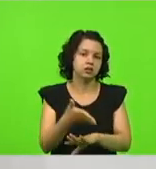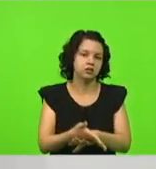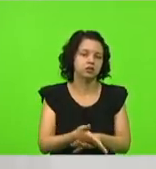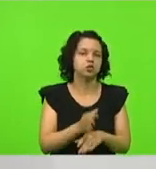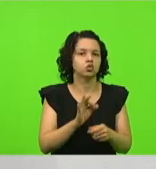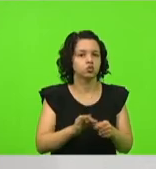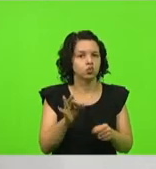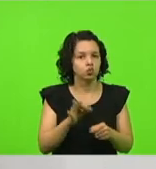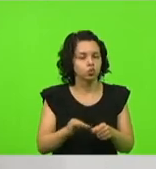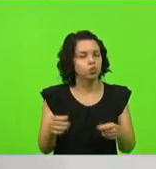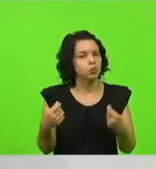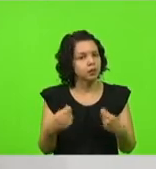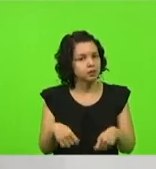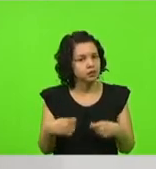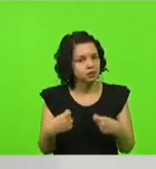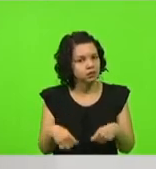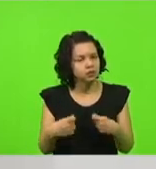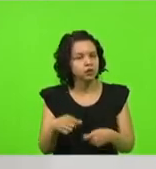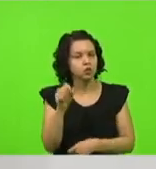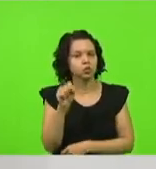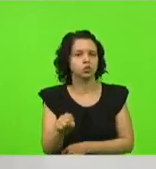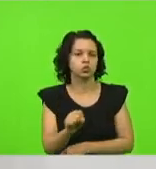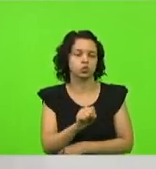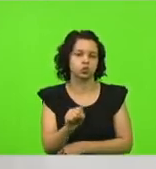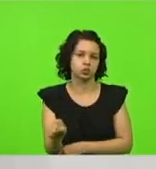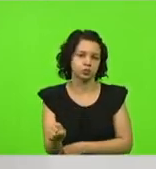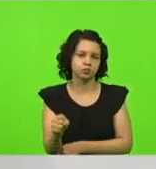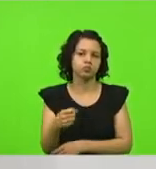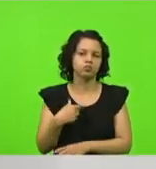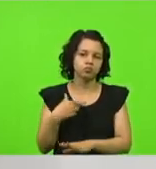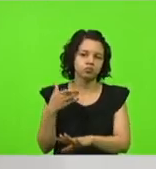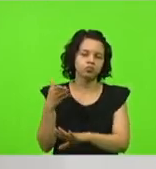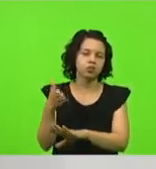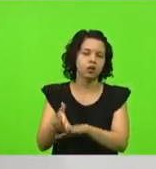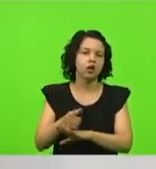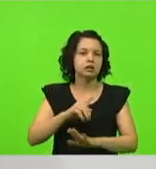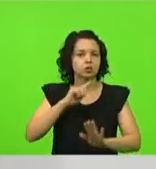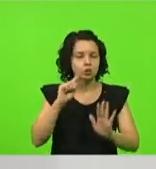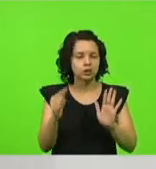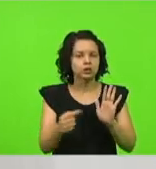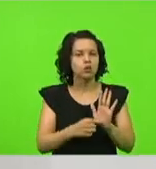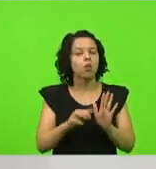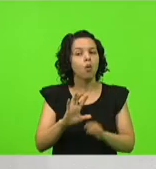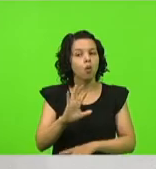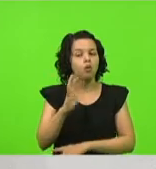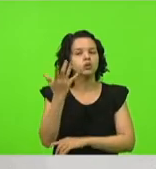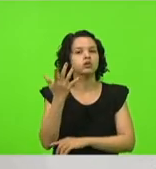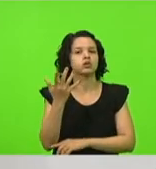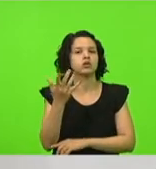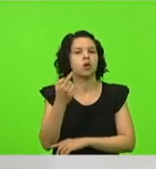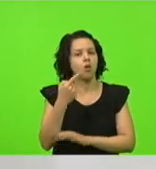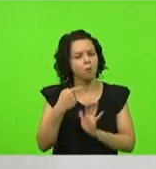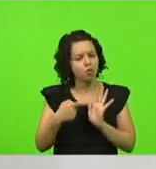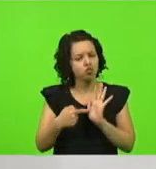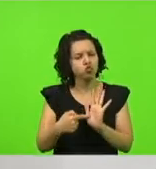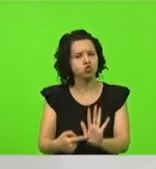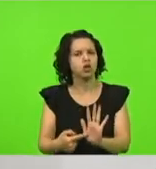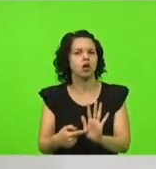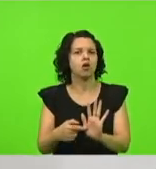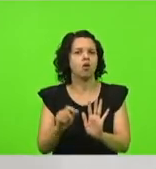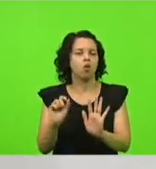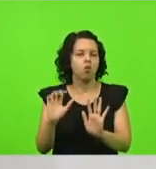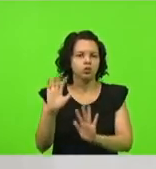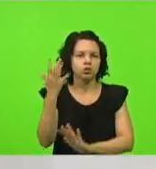é que precisa do SUS. E aí, fui lá, denunciei o que está acontecendo, mostrei o que está